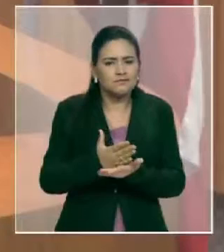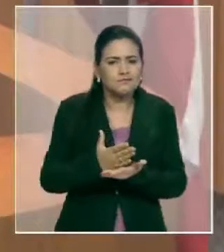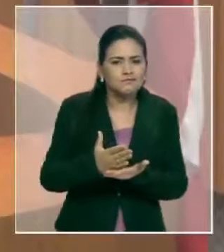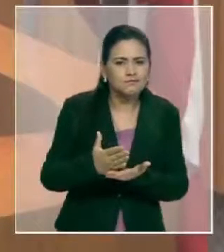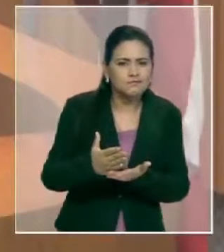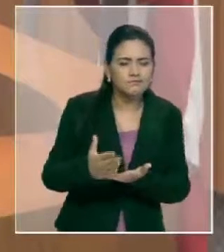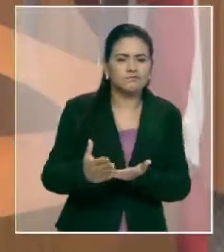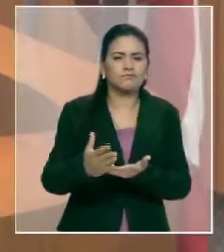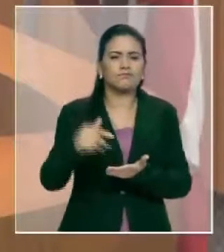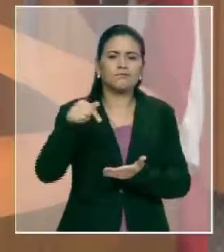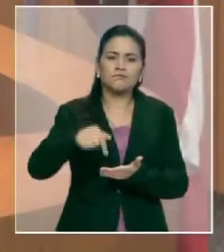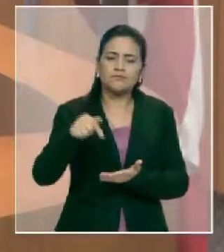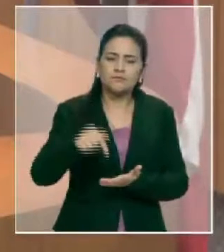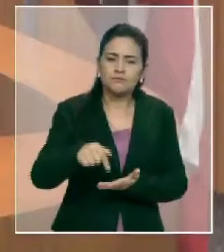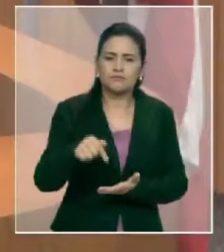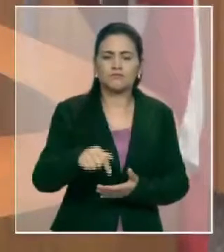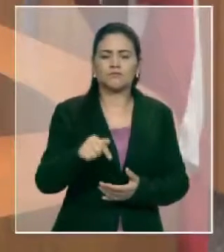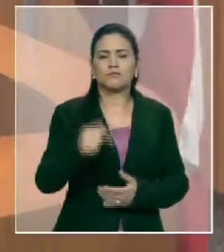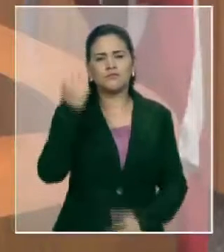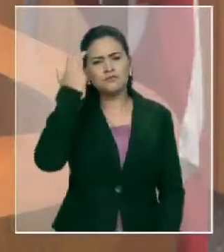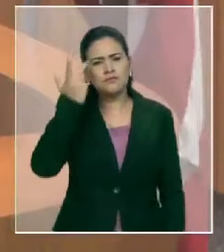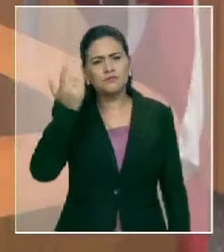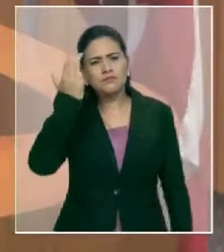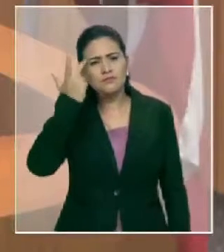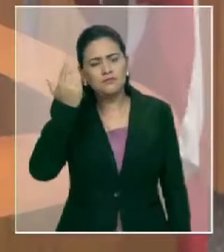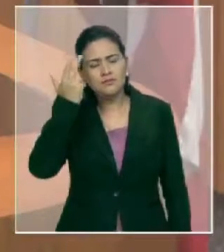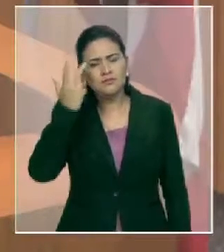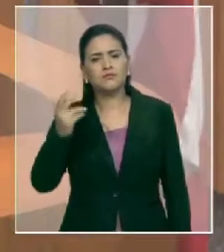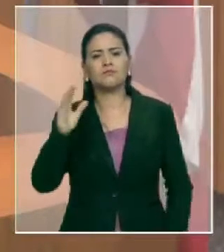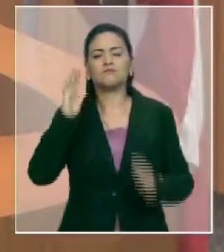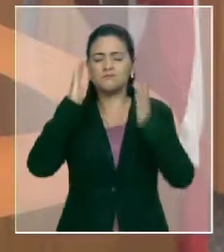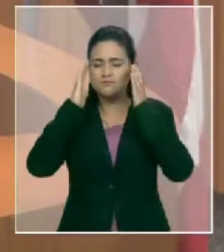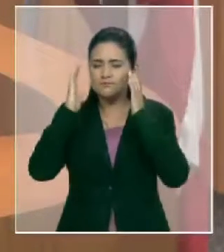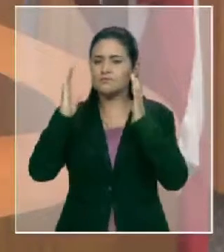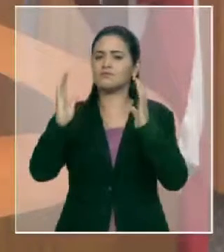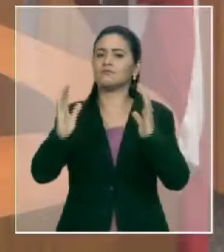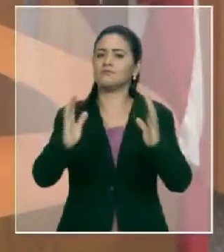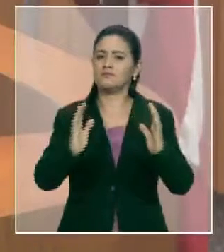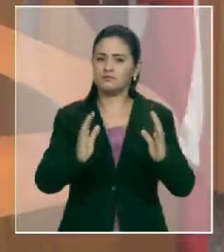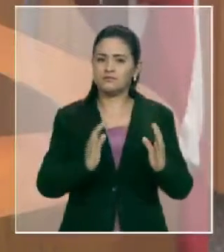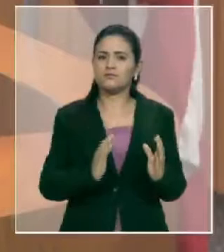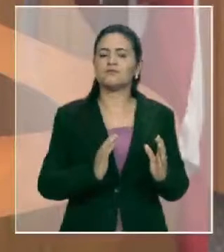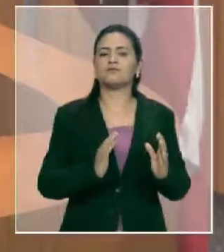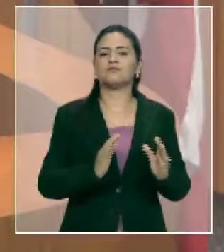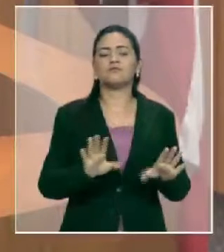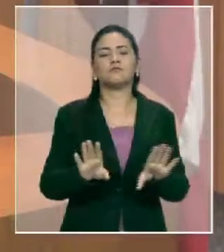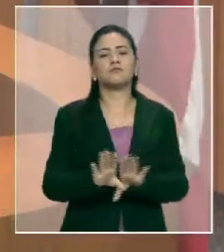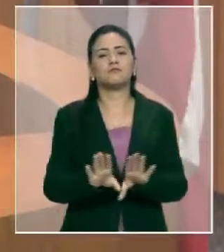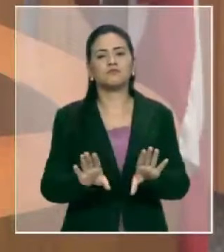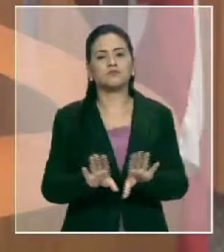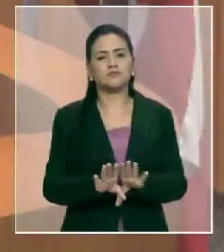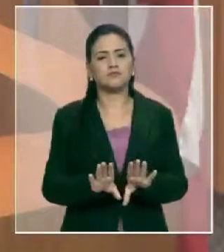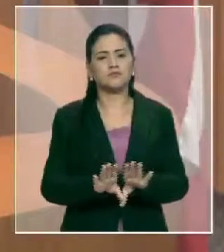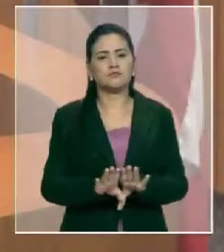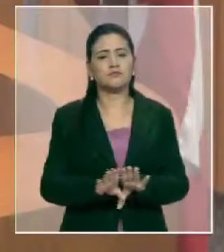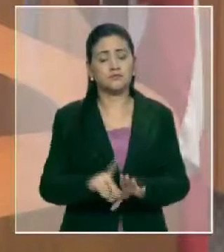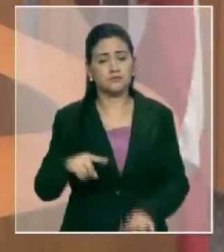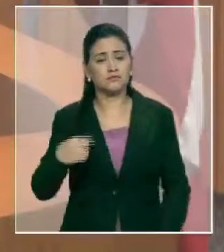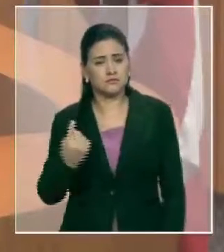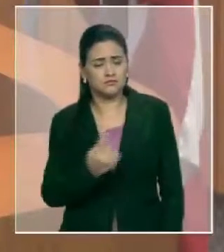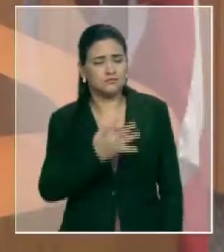uma história de muito respeito, de muito reconhecimento,